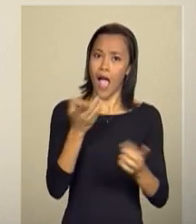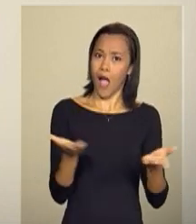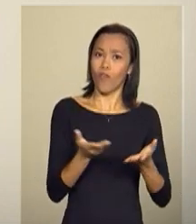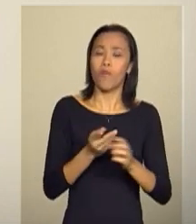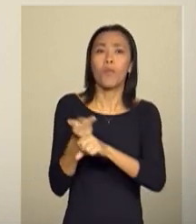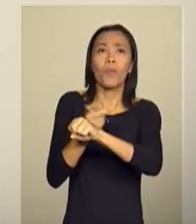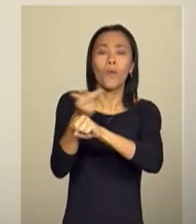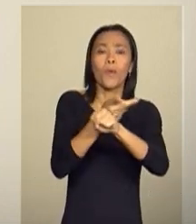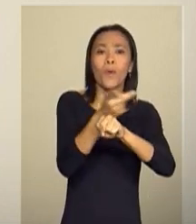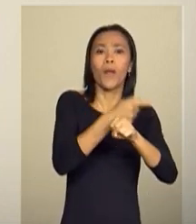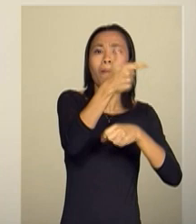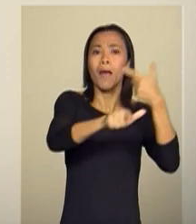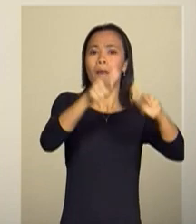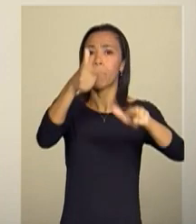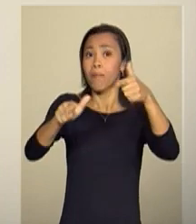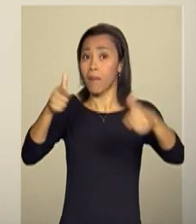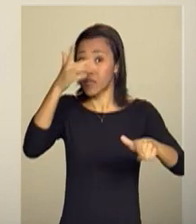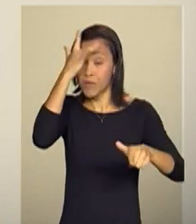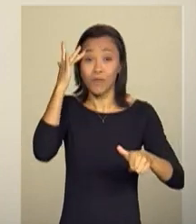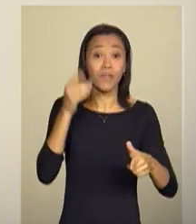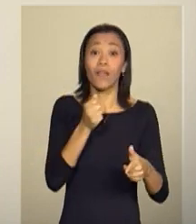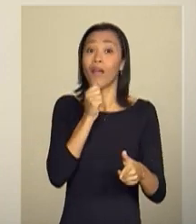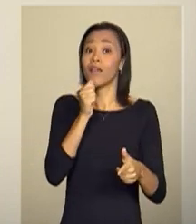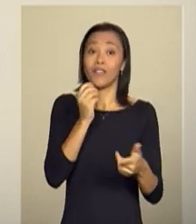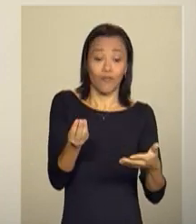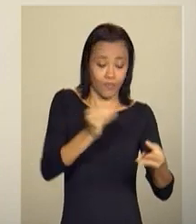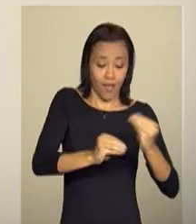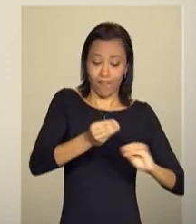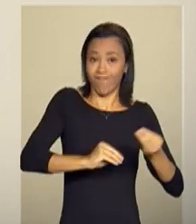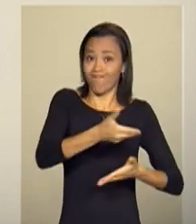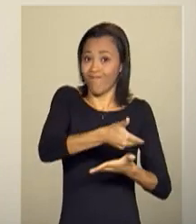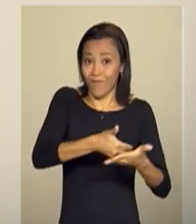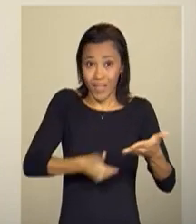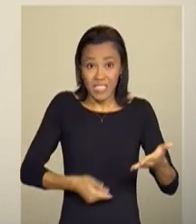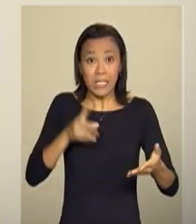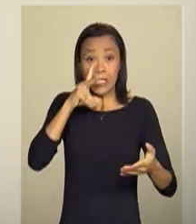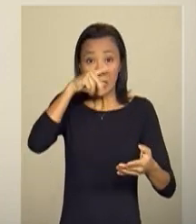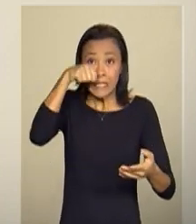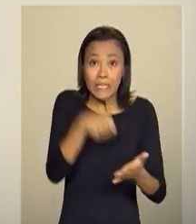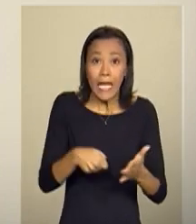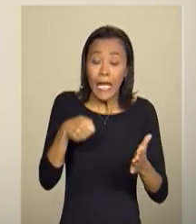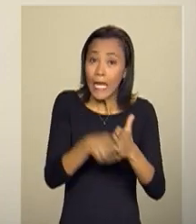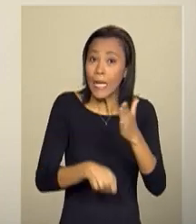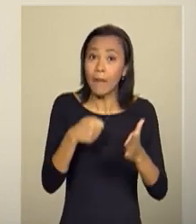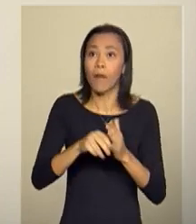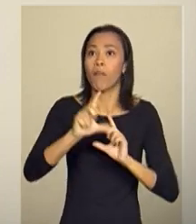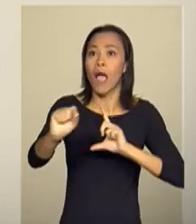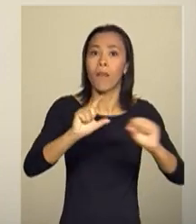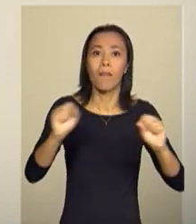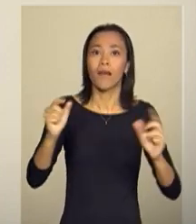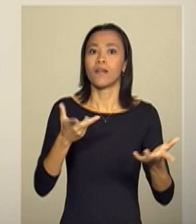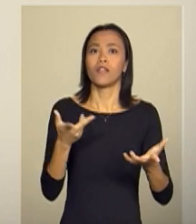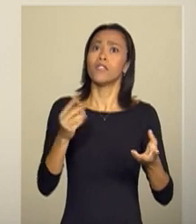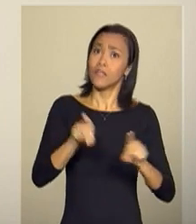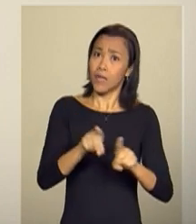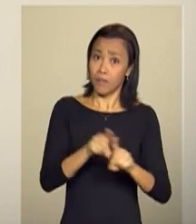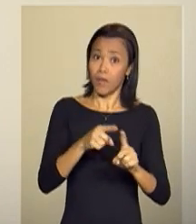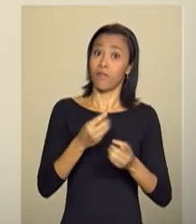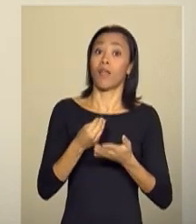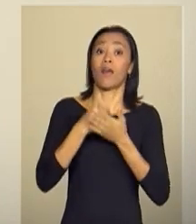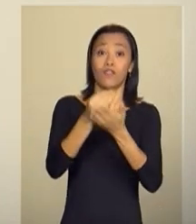atrás da pobreza extrema invisível aquela que temem fugir dos nossos olhos e dos Nossos programas